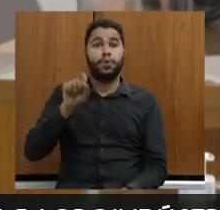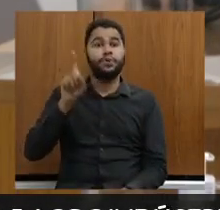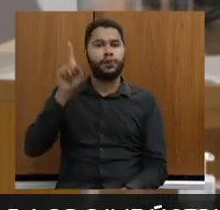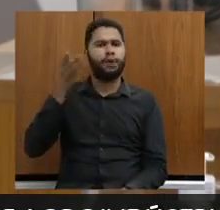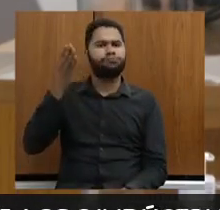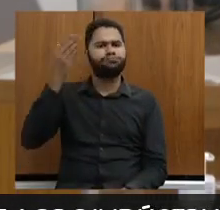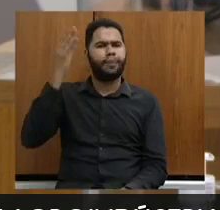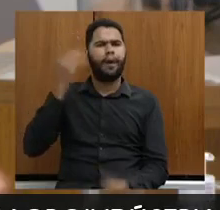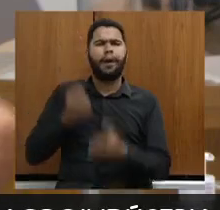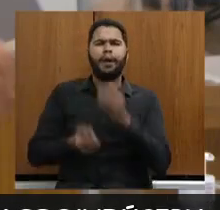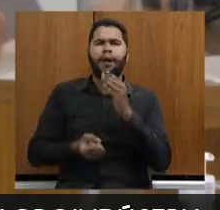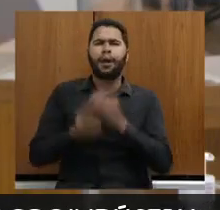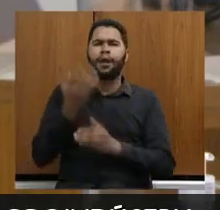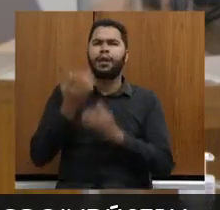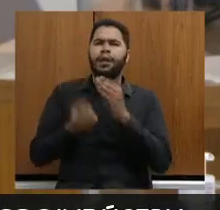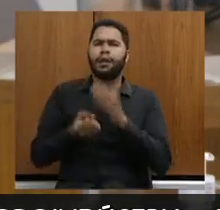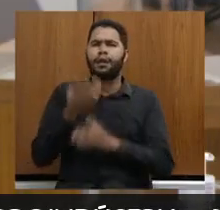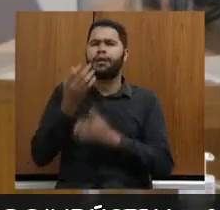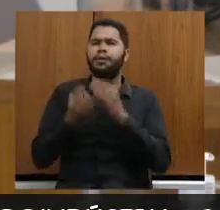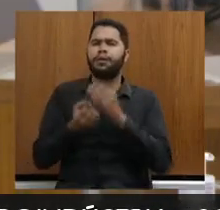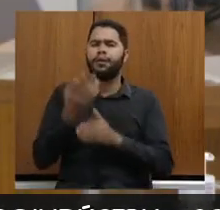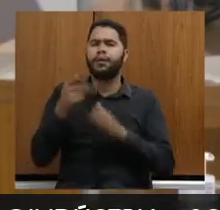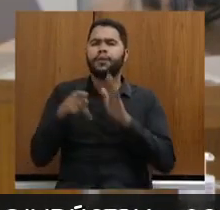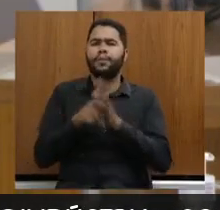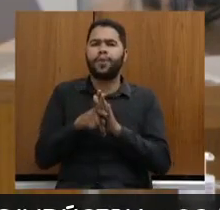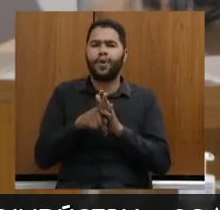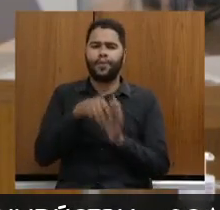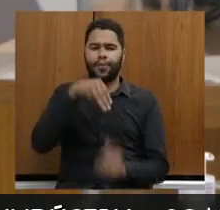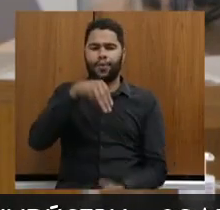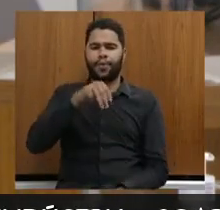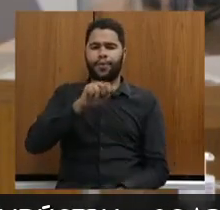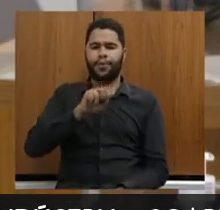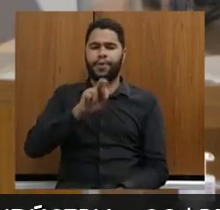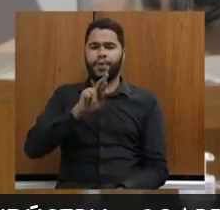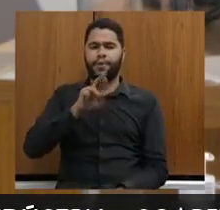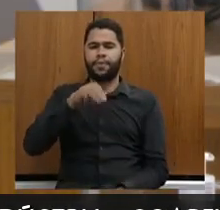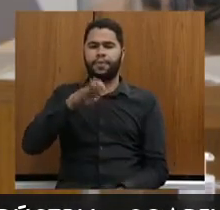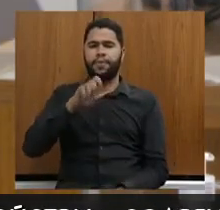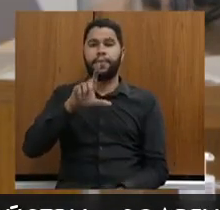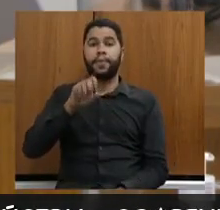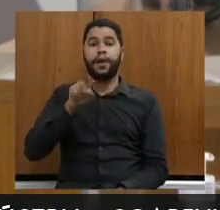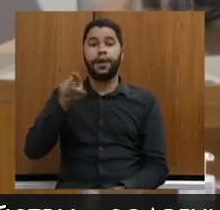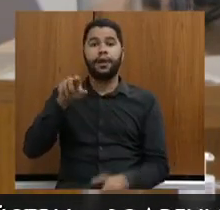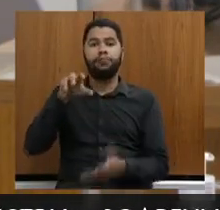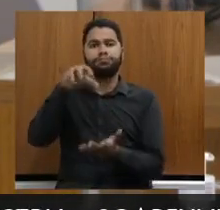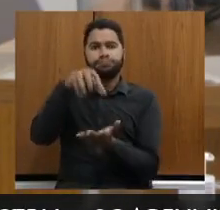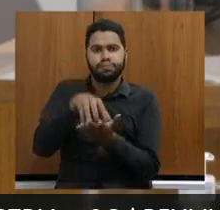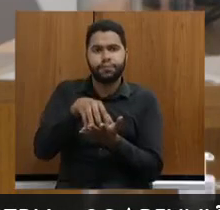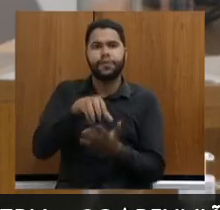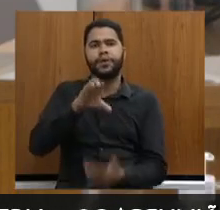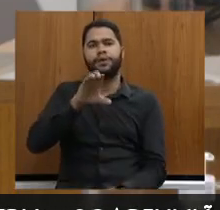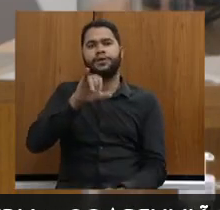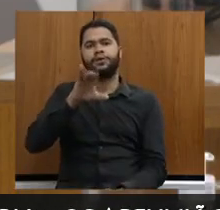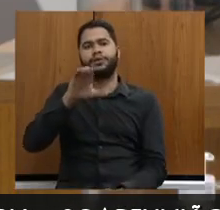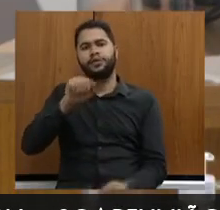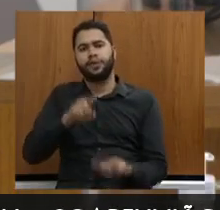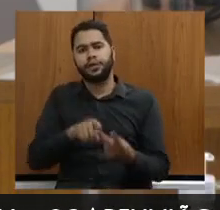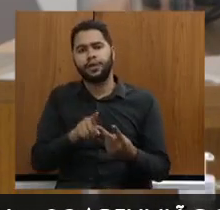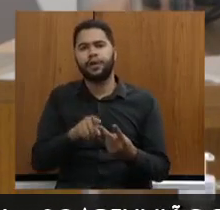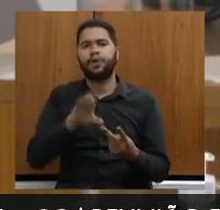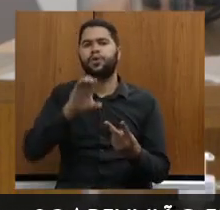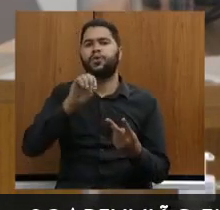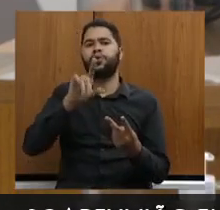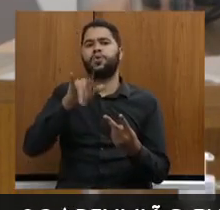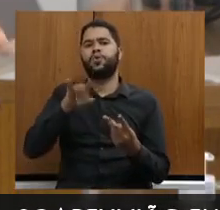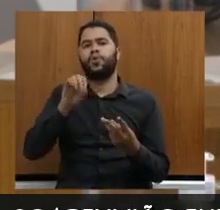produziu a essência do marmelo onde tinha instalado nessa cidade a fica a Colombo